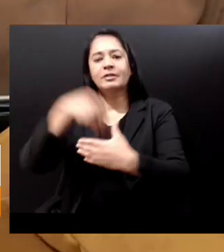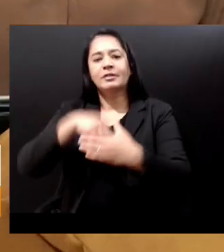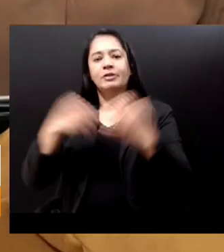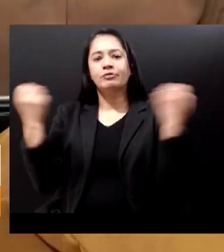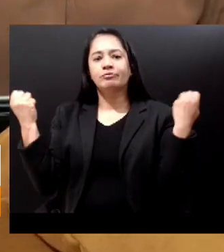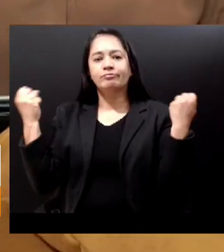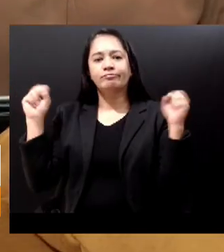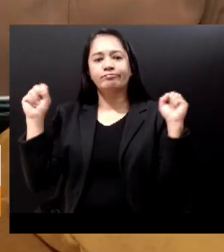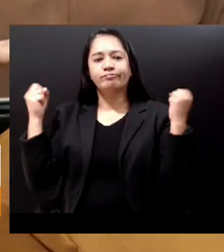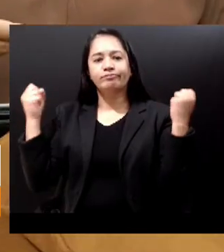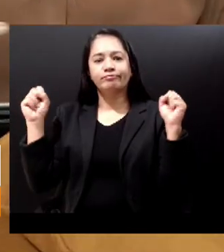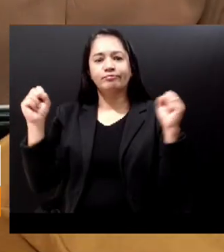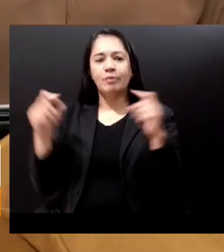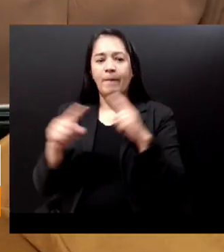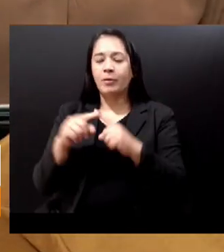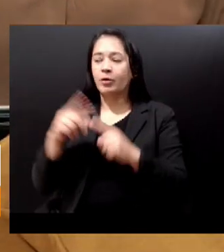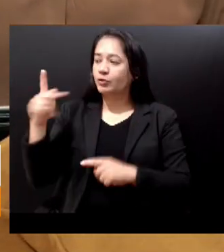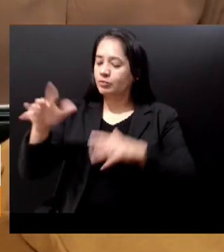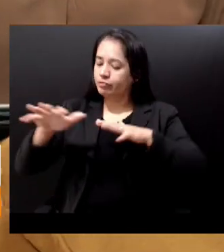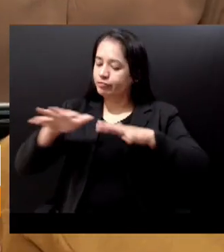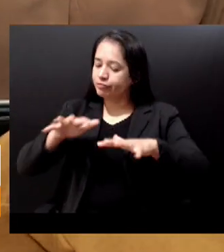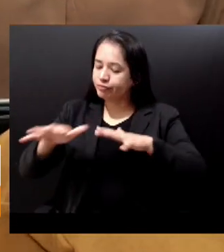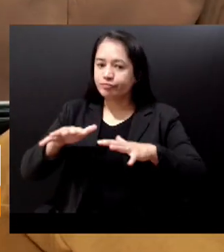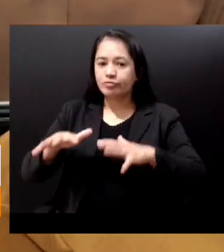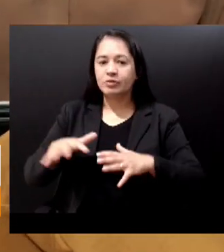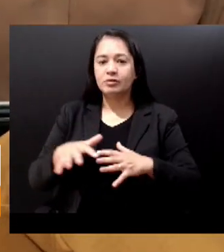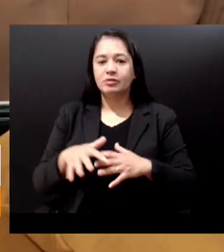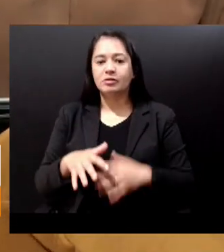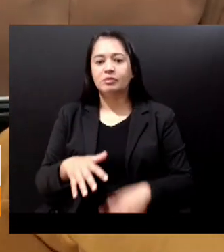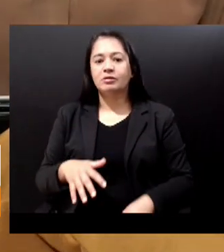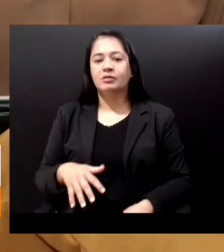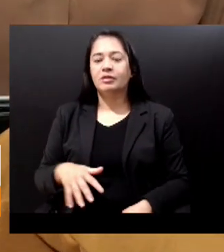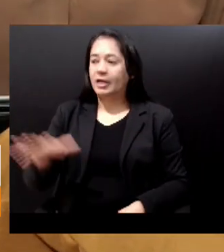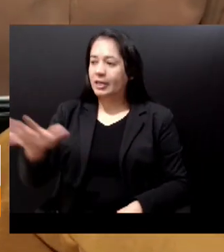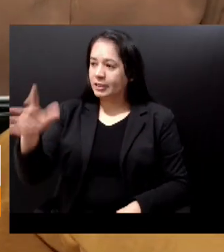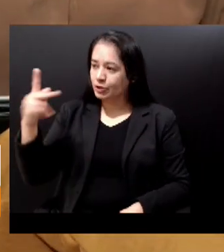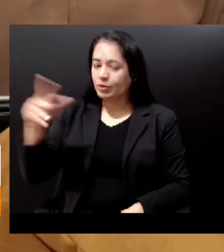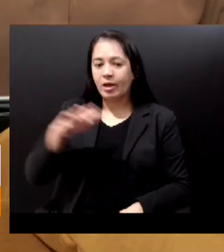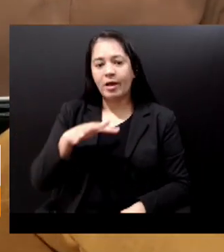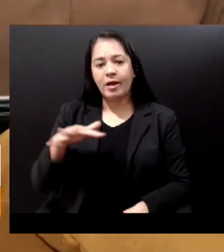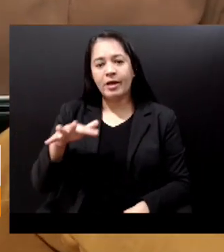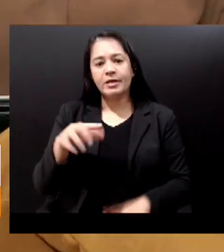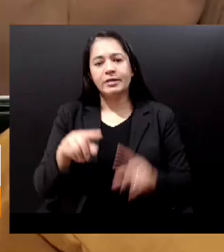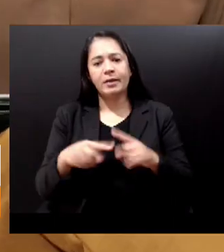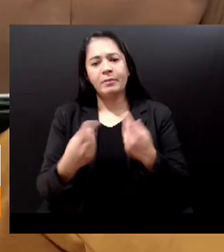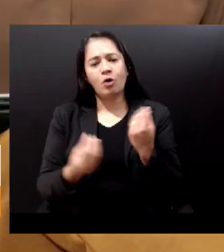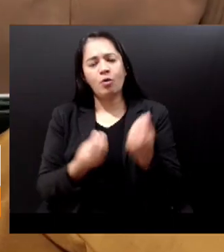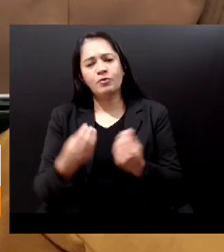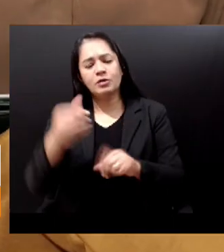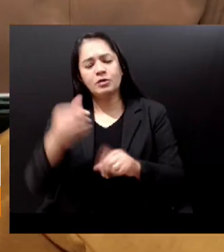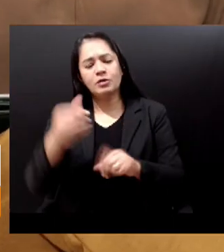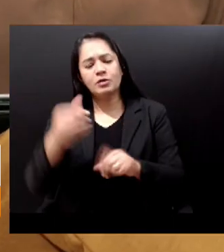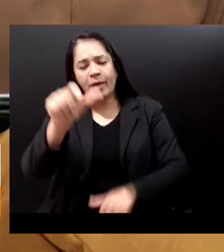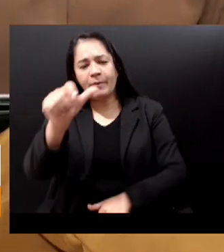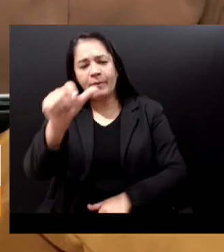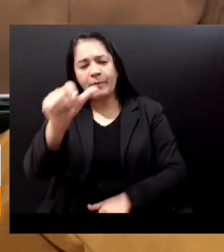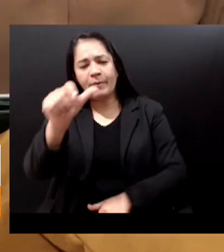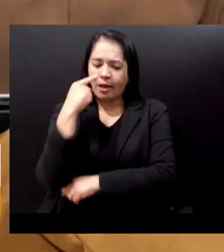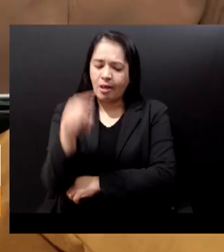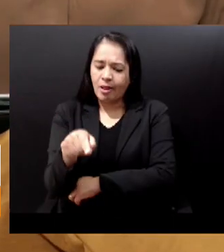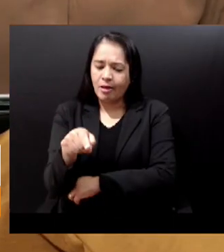o seu movimento, né? Essa é a sua área. Mas como é que você avalia as pessoas que estão lá e de repente